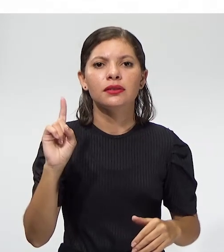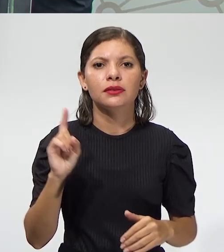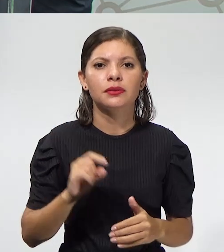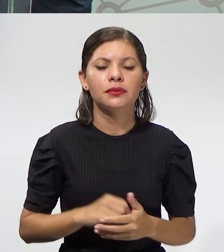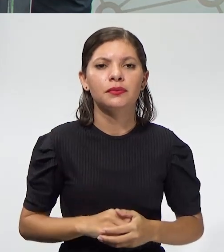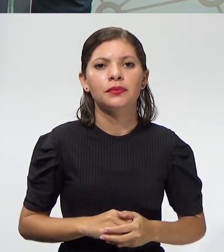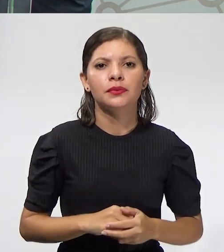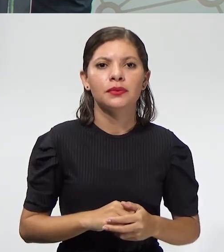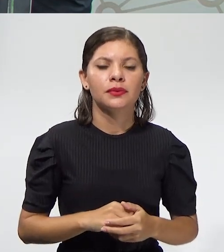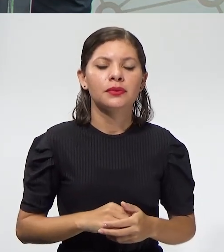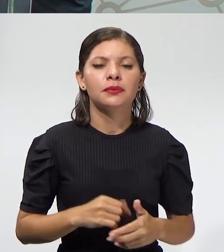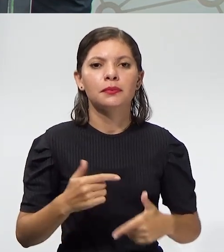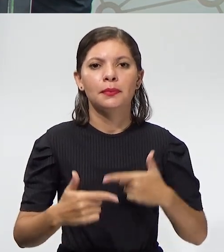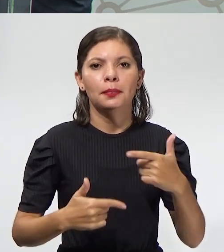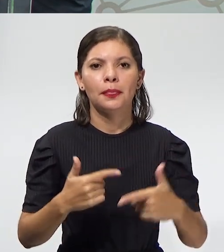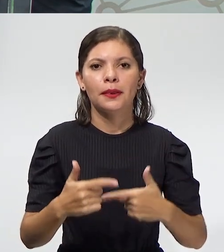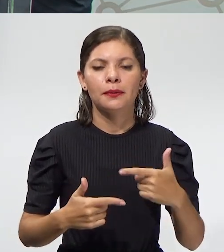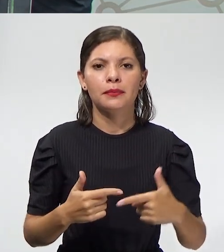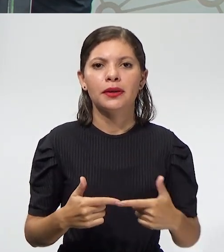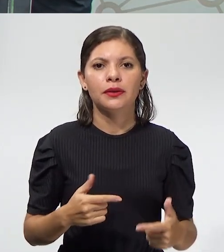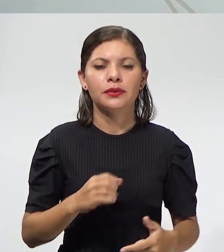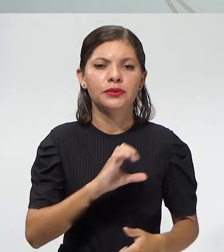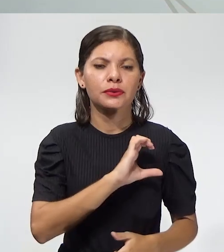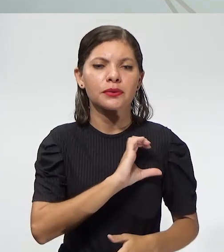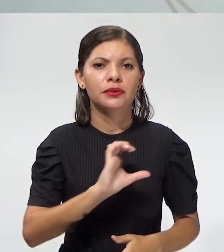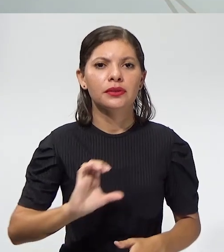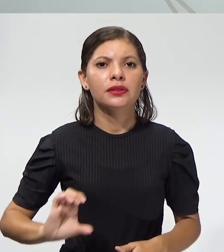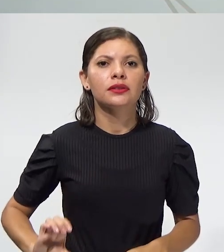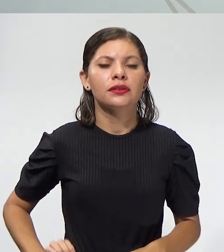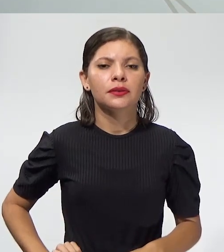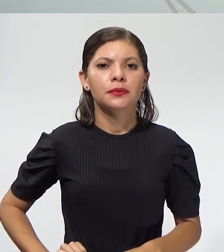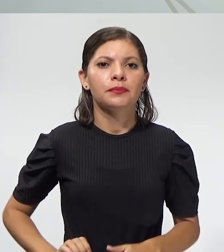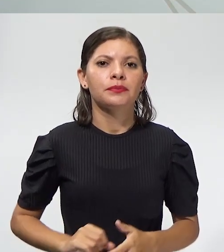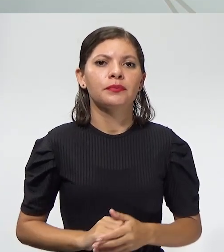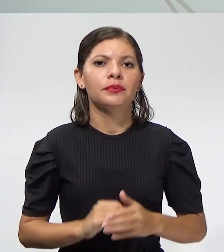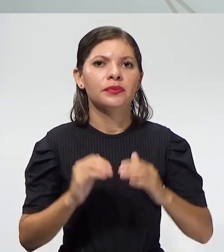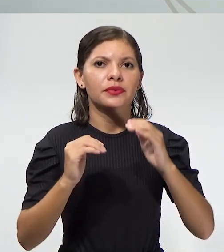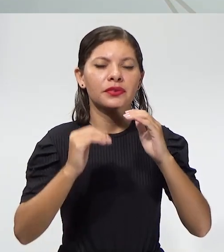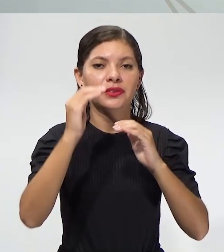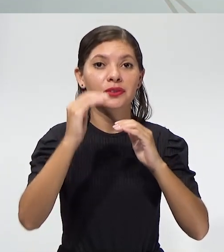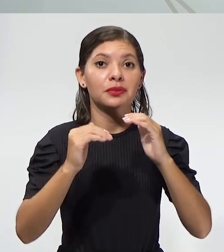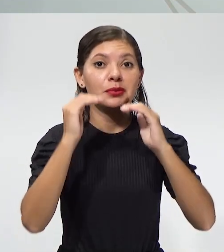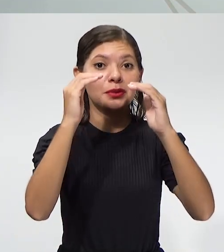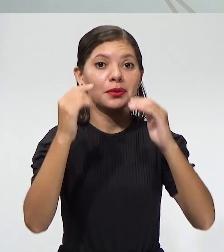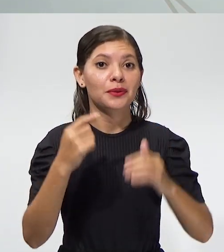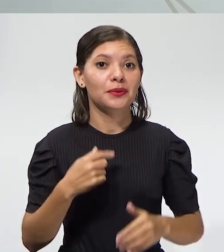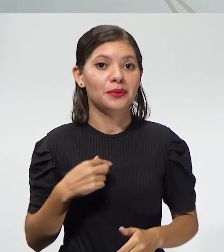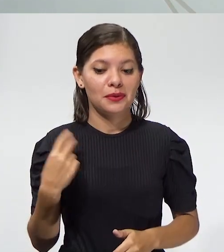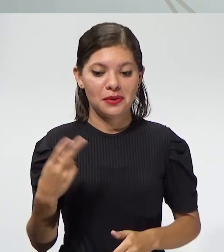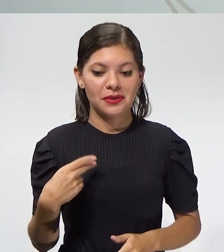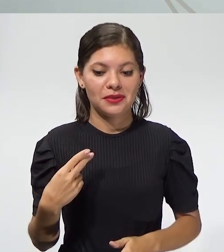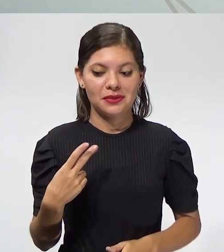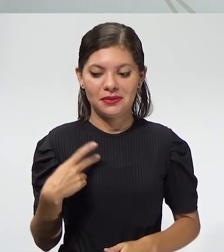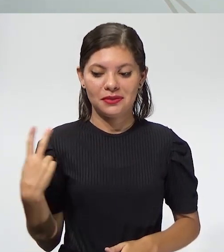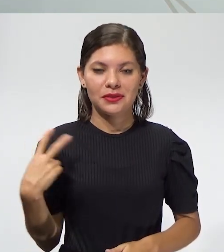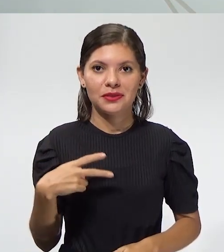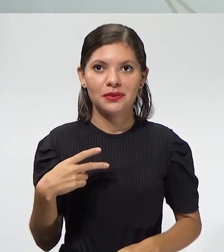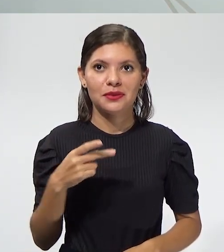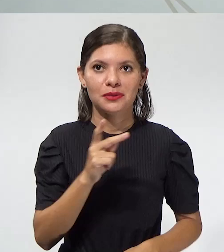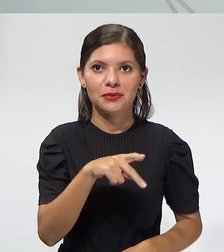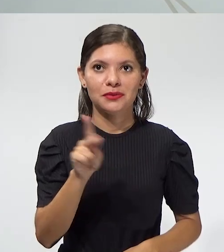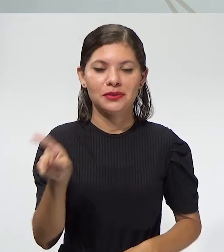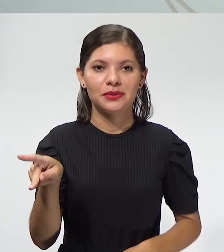é uma hierarquia, é um trabalho de coordenação. Então, no nosso caso, quem é que está nesse nível aqui